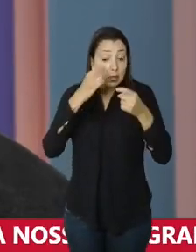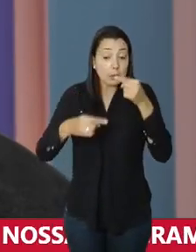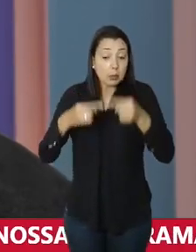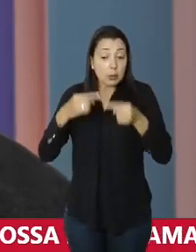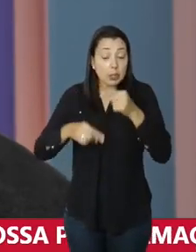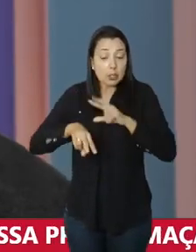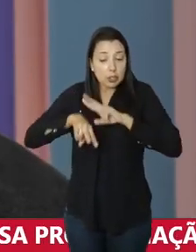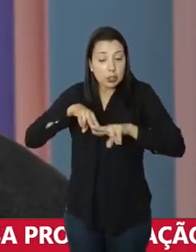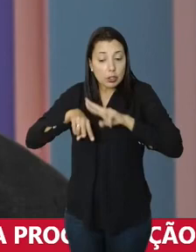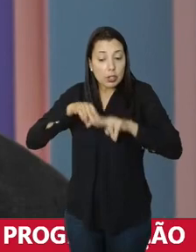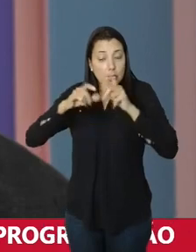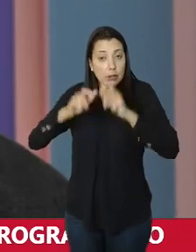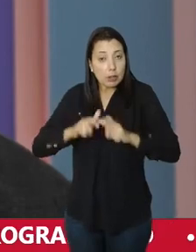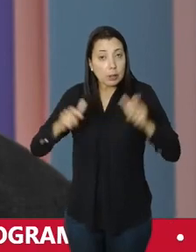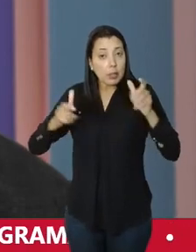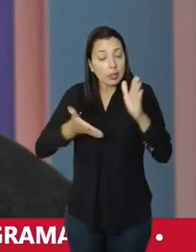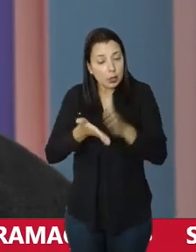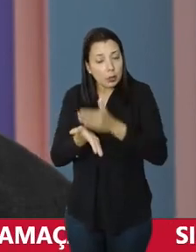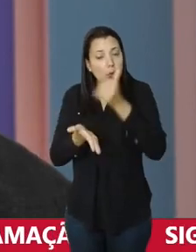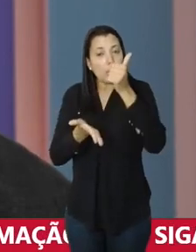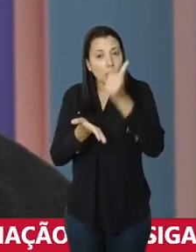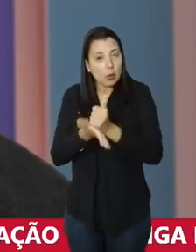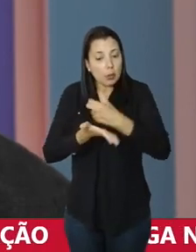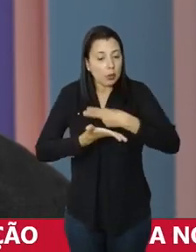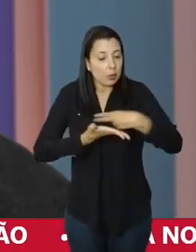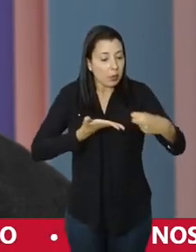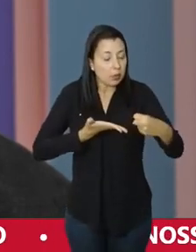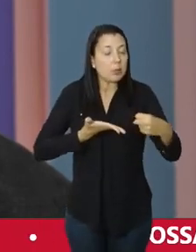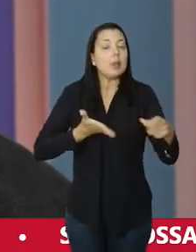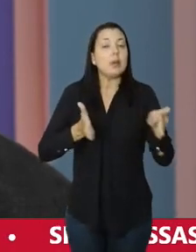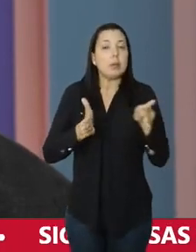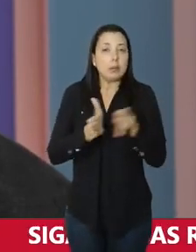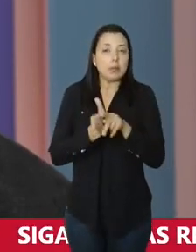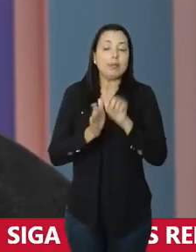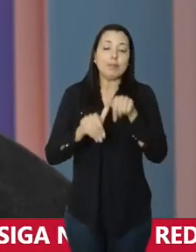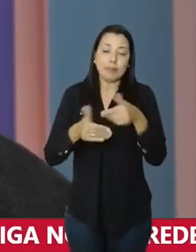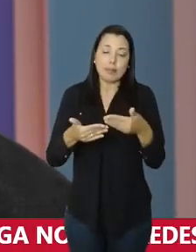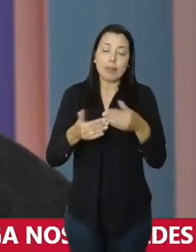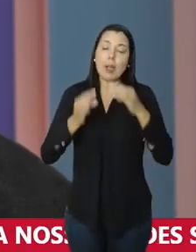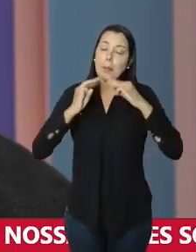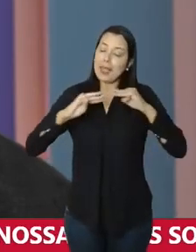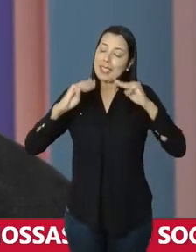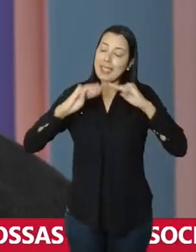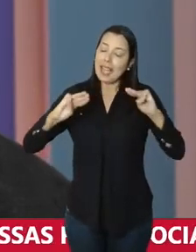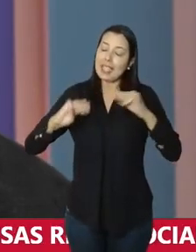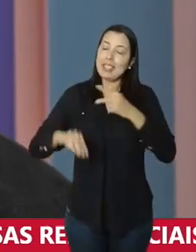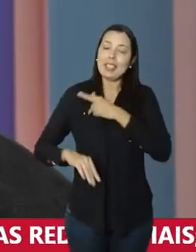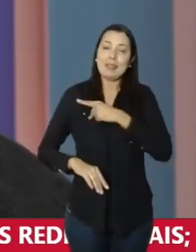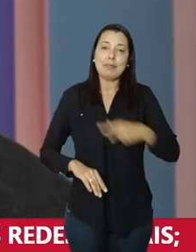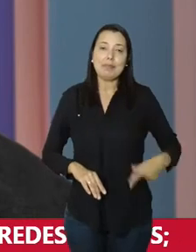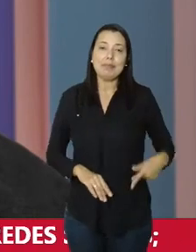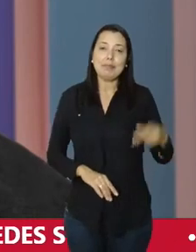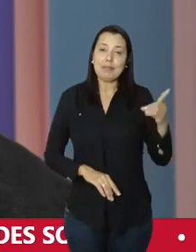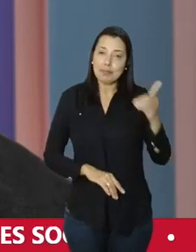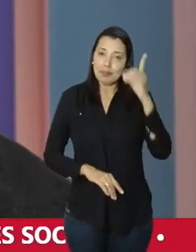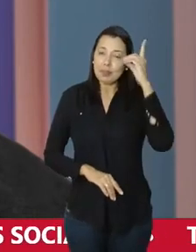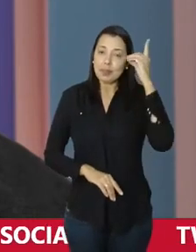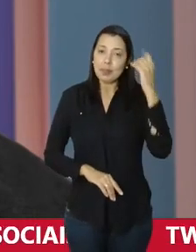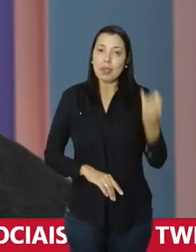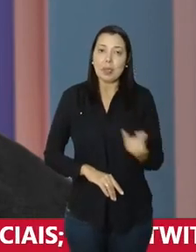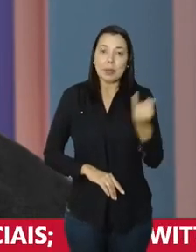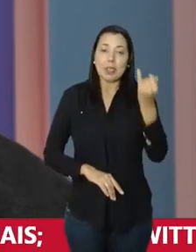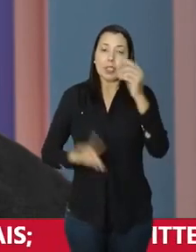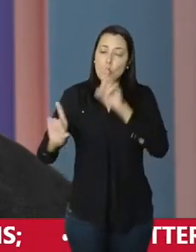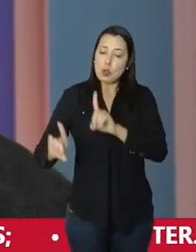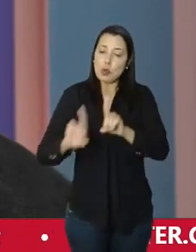de gênero aumenta e o golpe e o impeachment são a prova disso. Mas a mensagem da presidenta Dilma é muito importante. Juntas